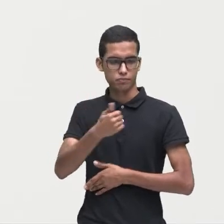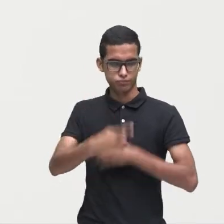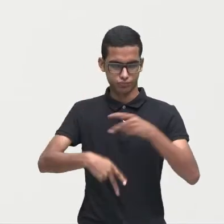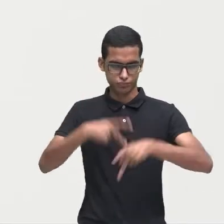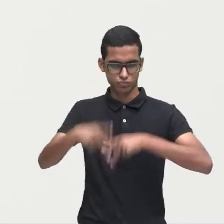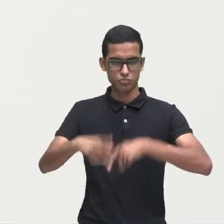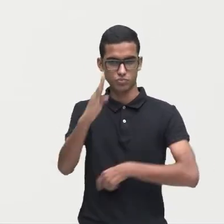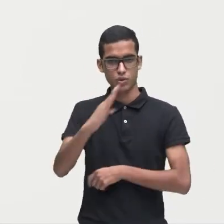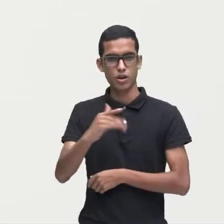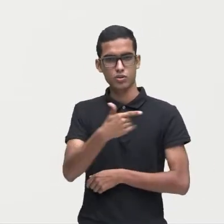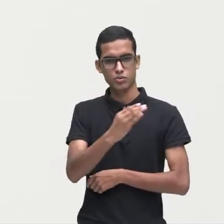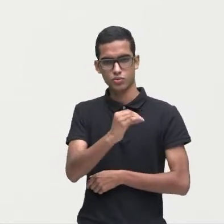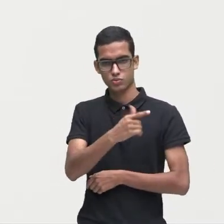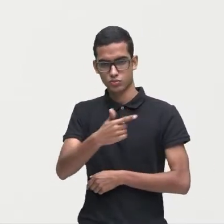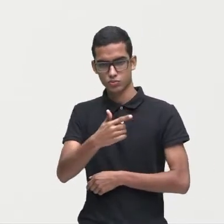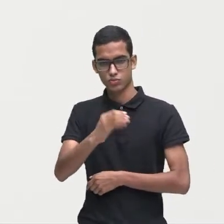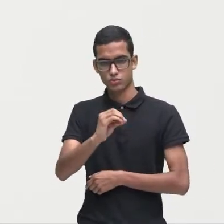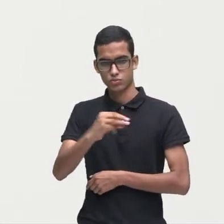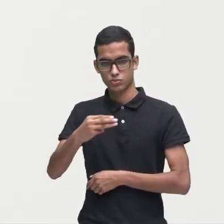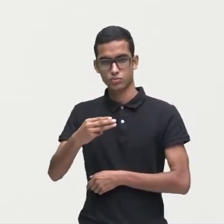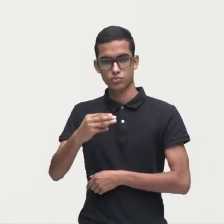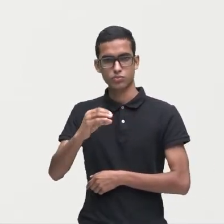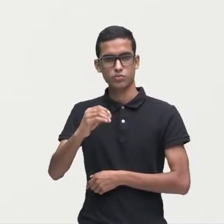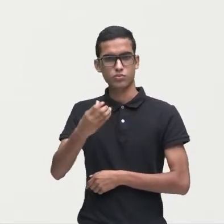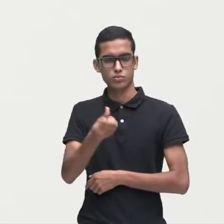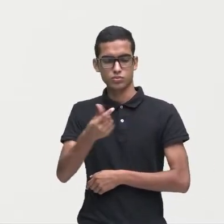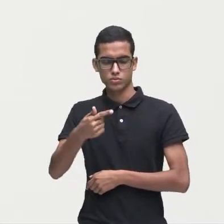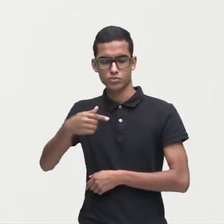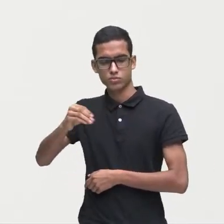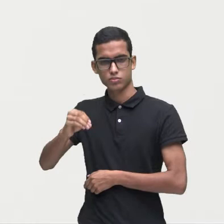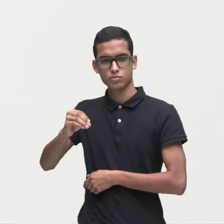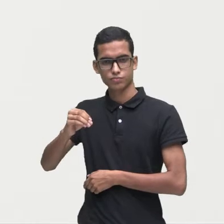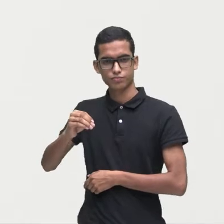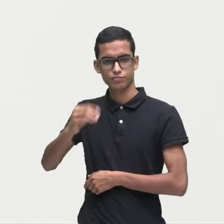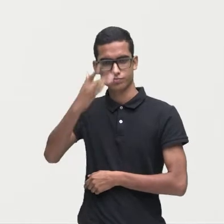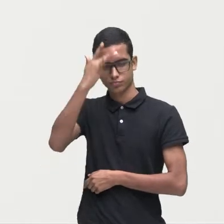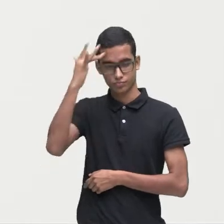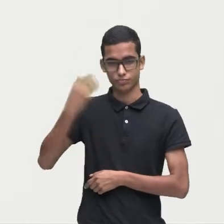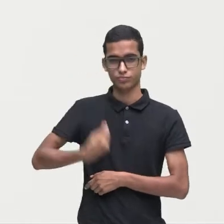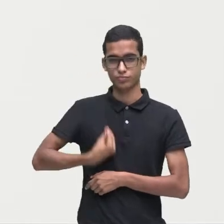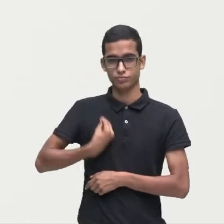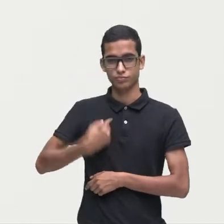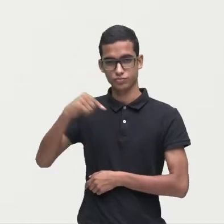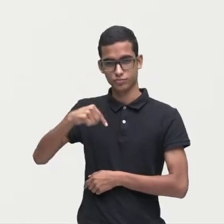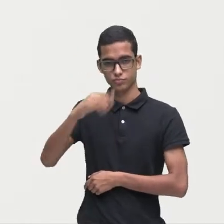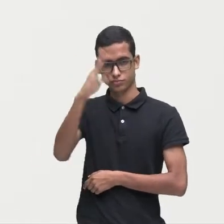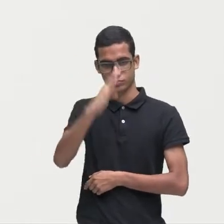33.670 habitantes no Brasil. A nossa área total é de